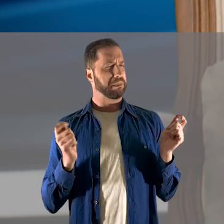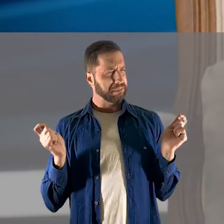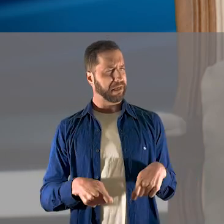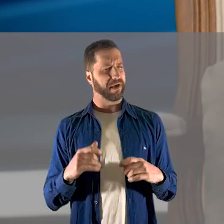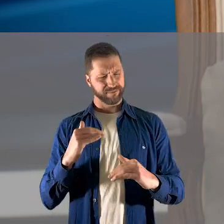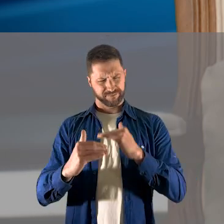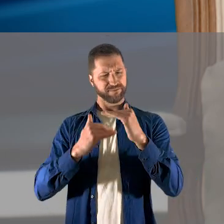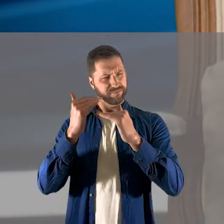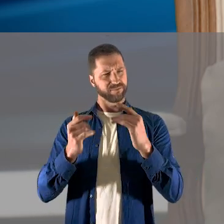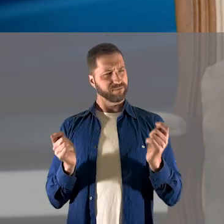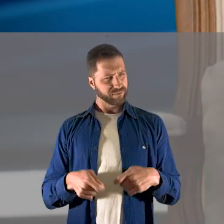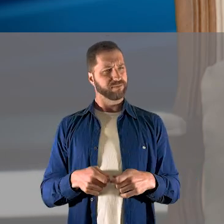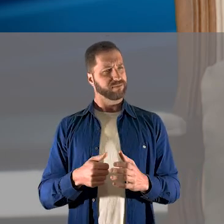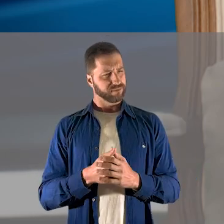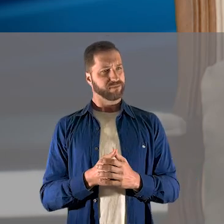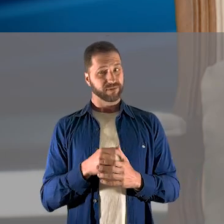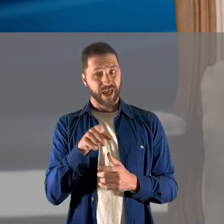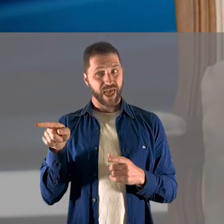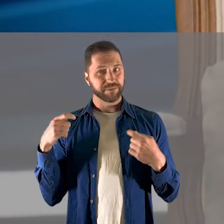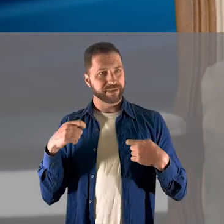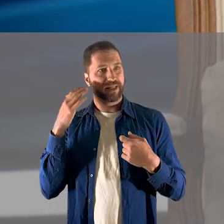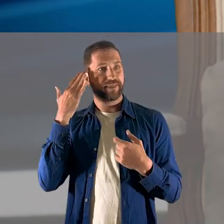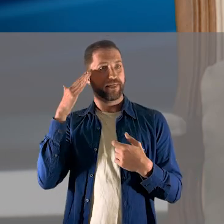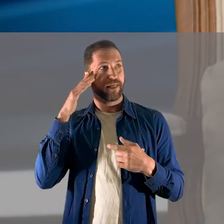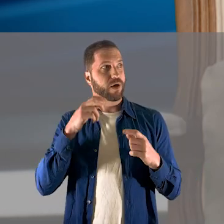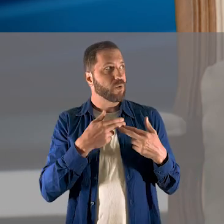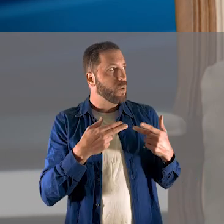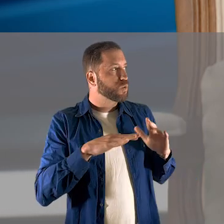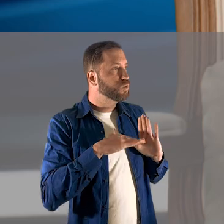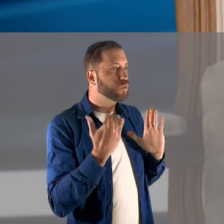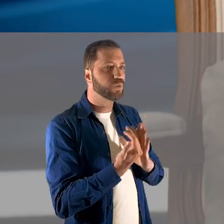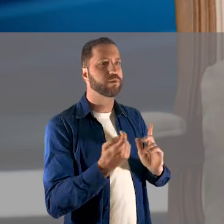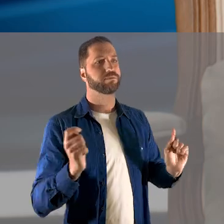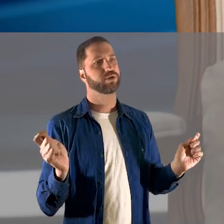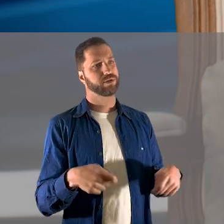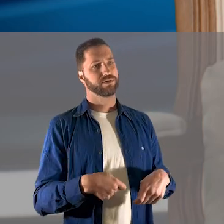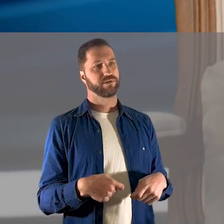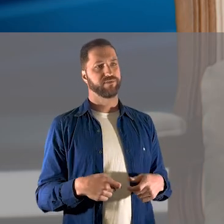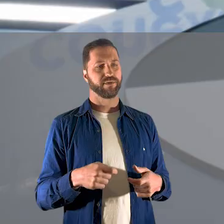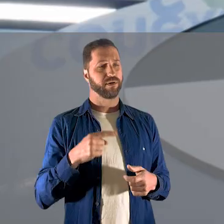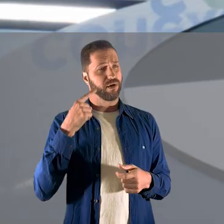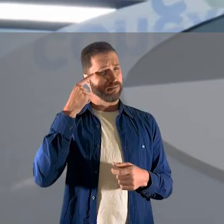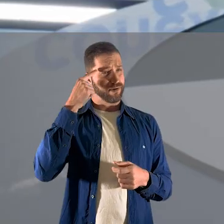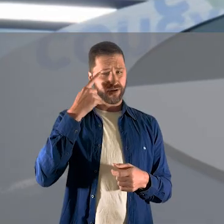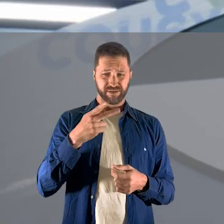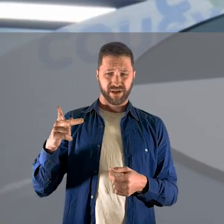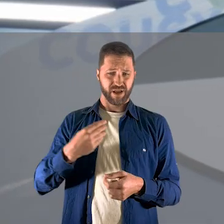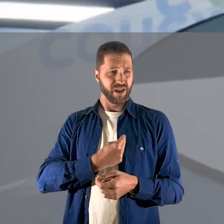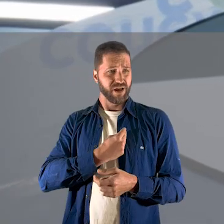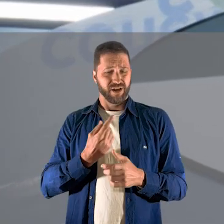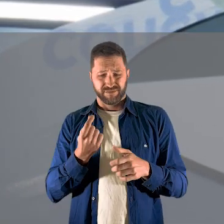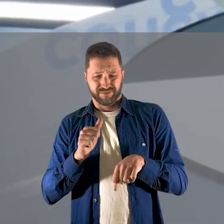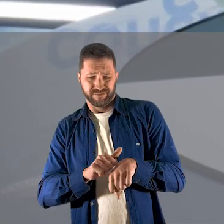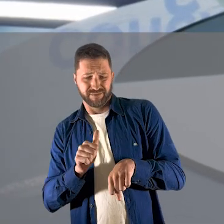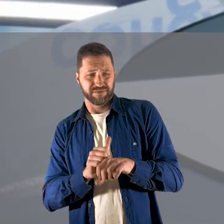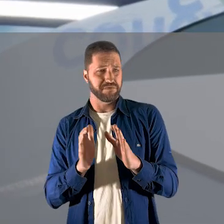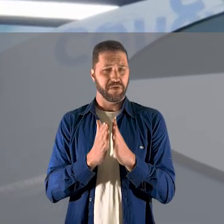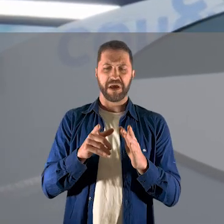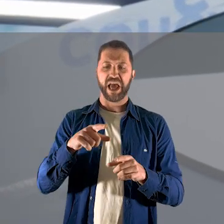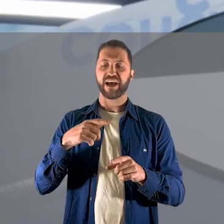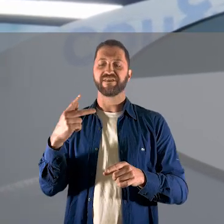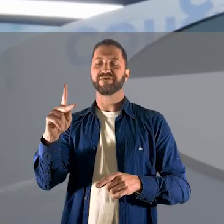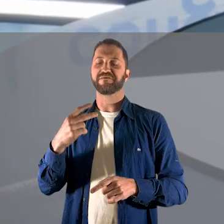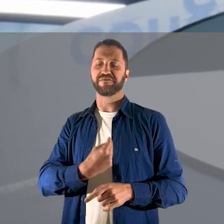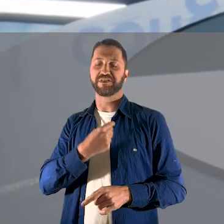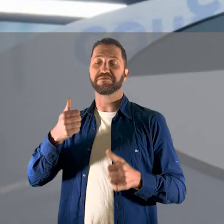né que elas têm que tem ela entender que isso é possível e não é porque elas vivem no estado de vulnerabilidade que elas não